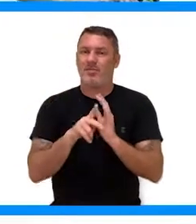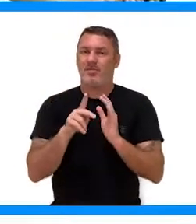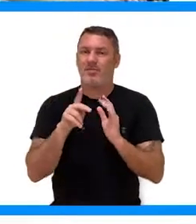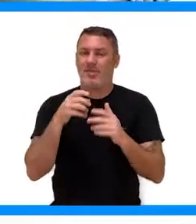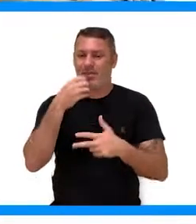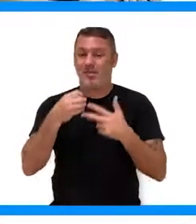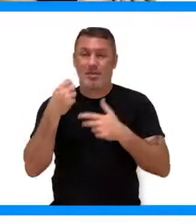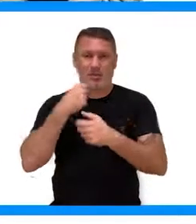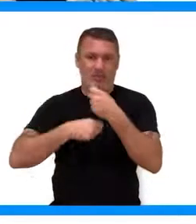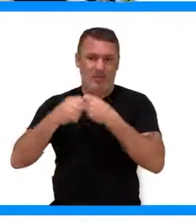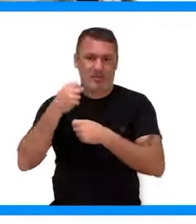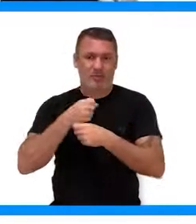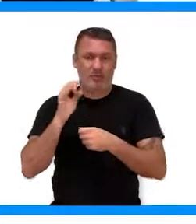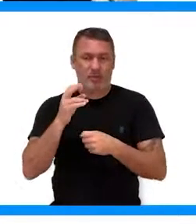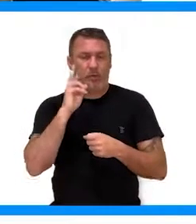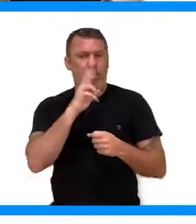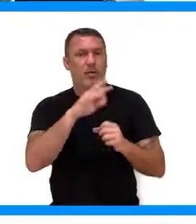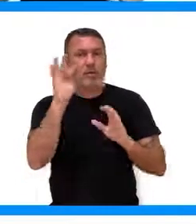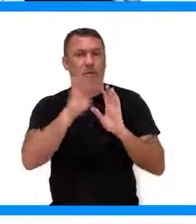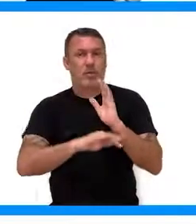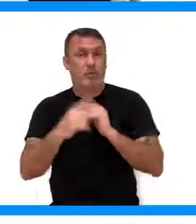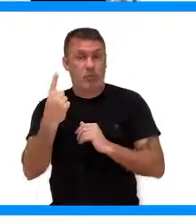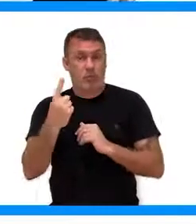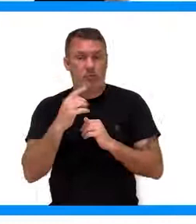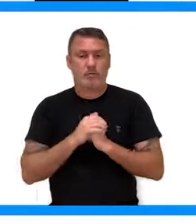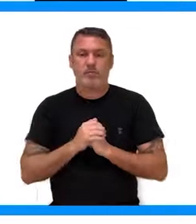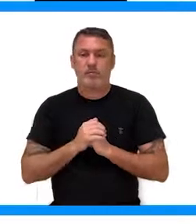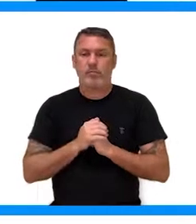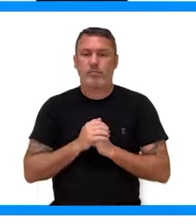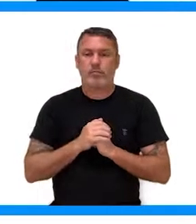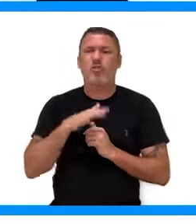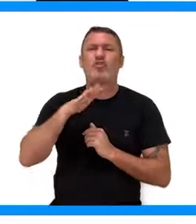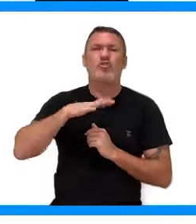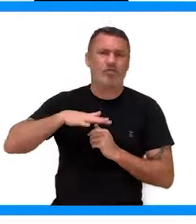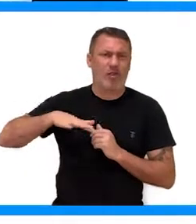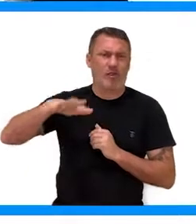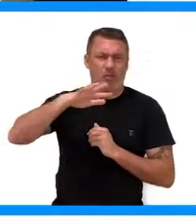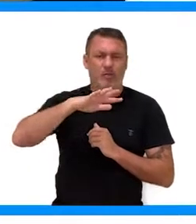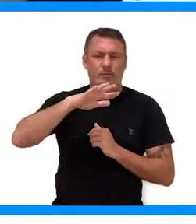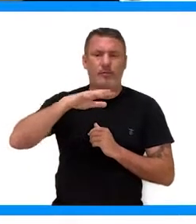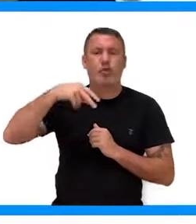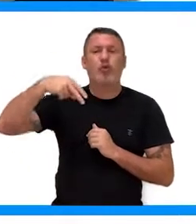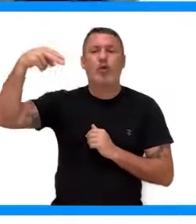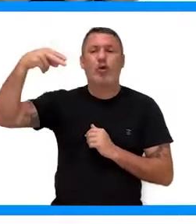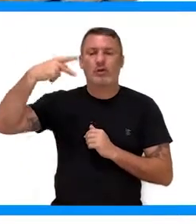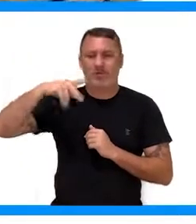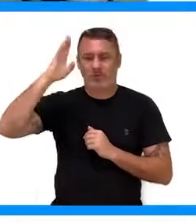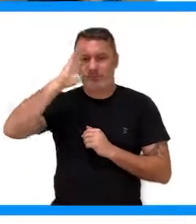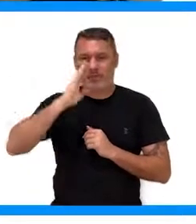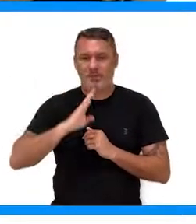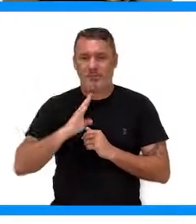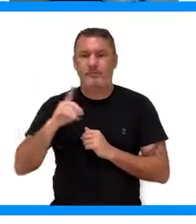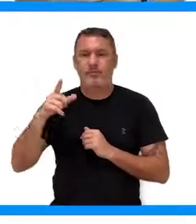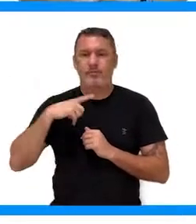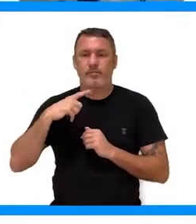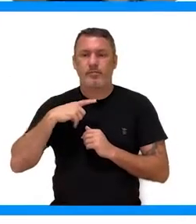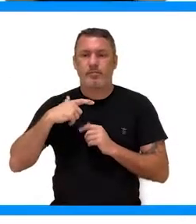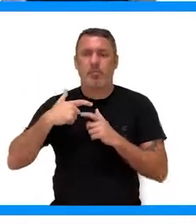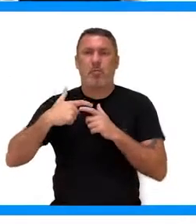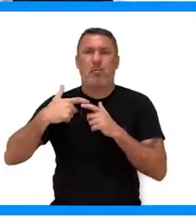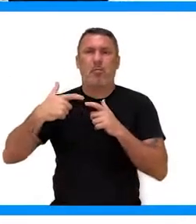de 2020, tá? Vamos lá. Texto 1. De modo geral, para a região norte, o fato contundente